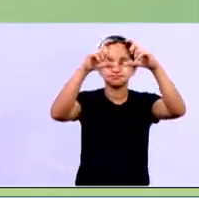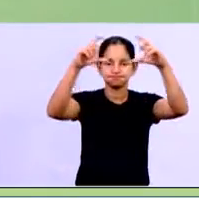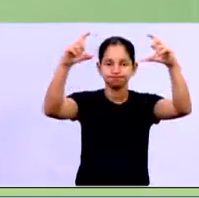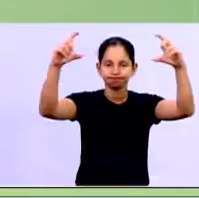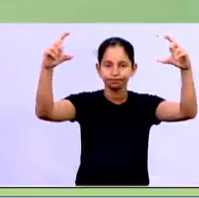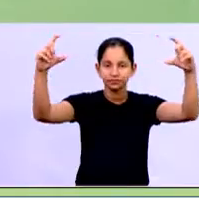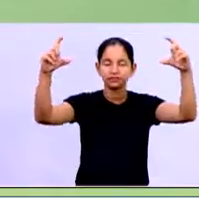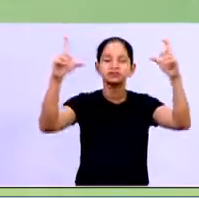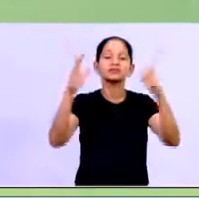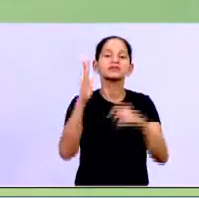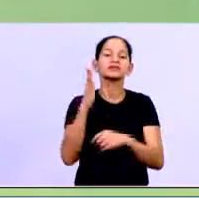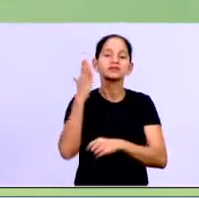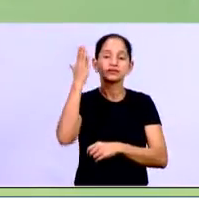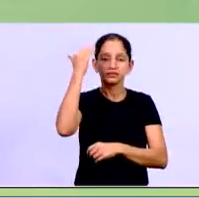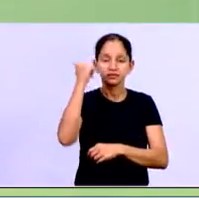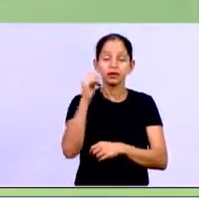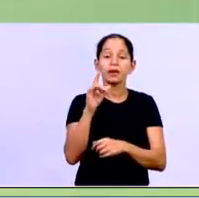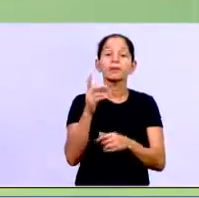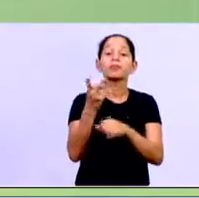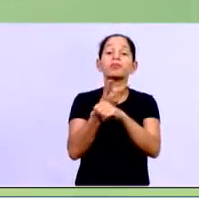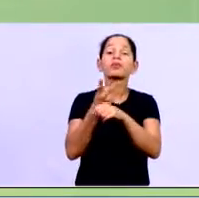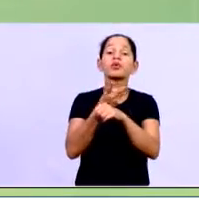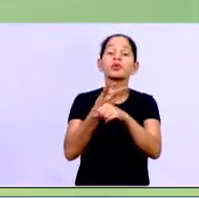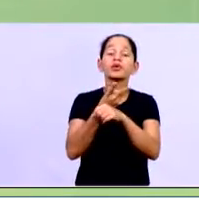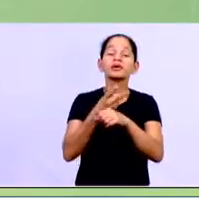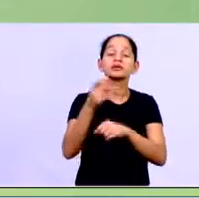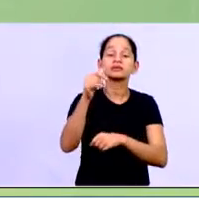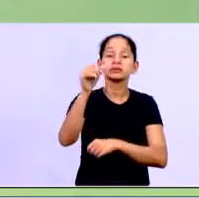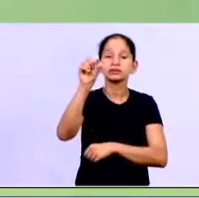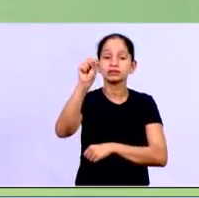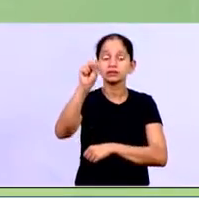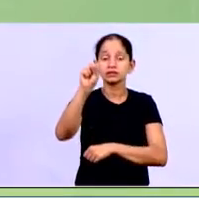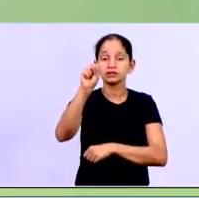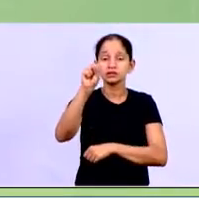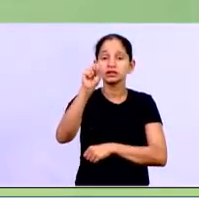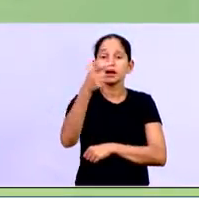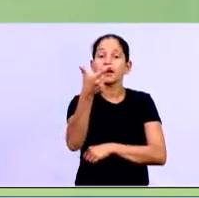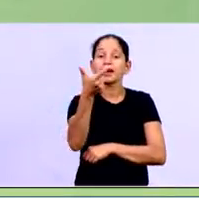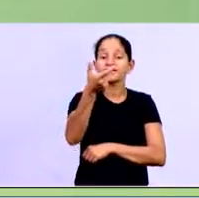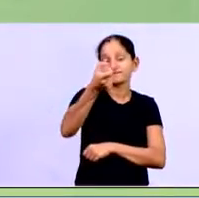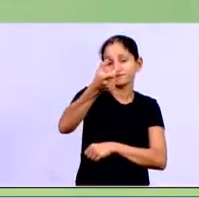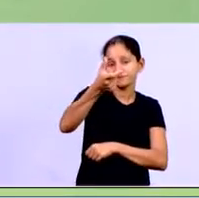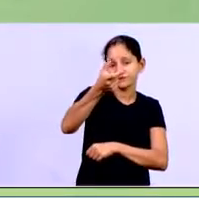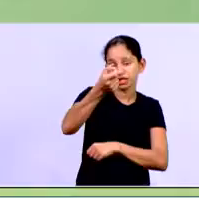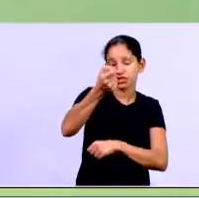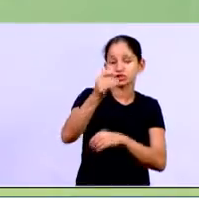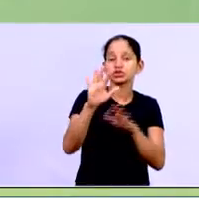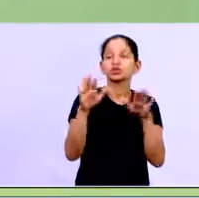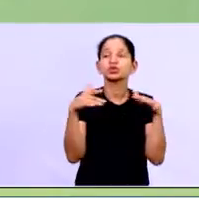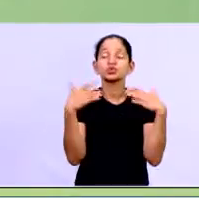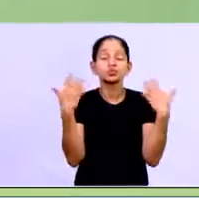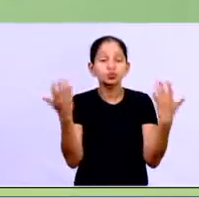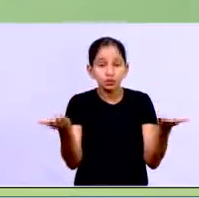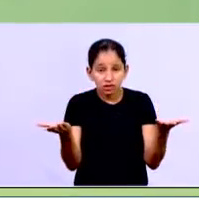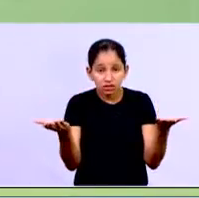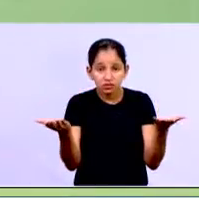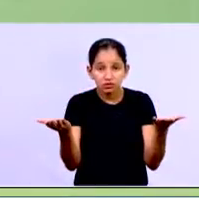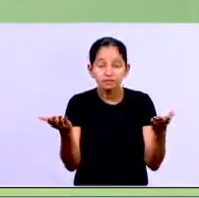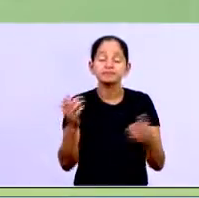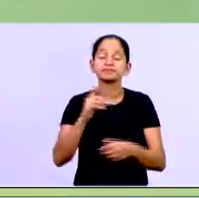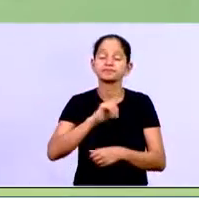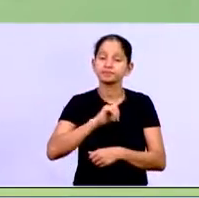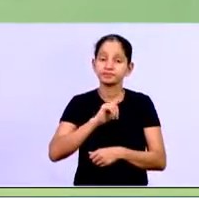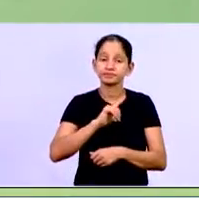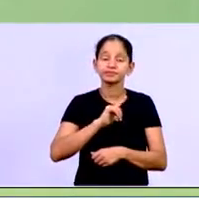a 80ª parcela, no caso eu estou procurando a parcela de número 20, ok? A parcela de número 20. Eu vou pegar